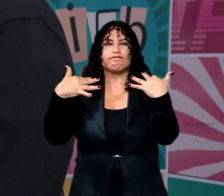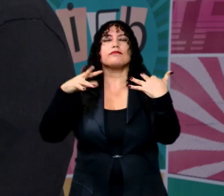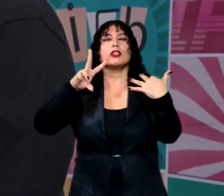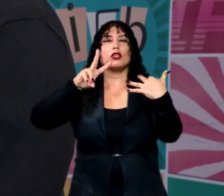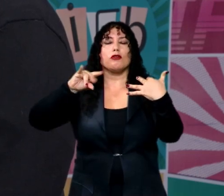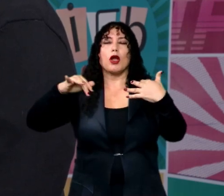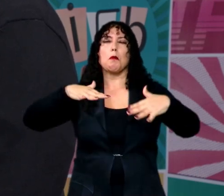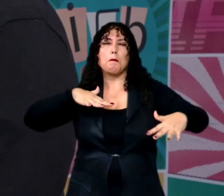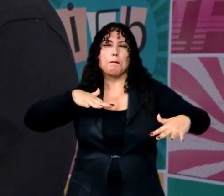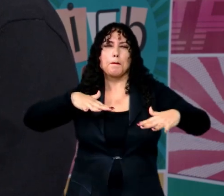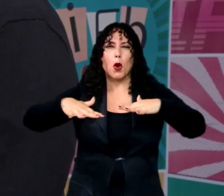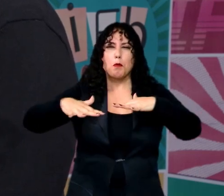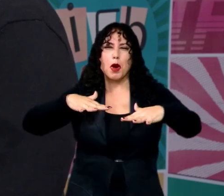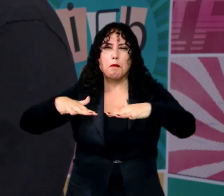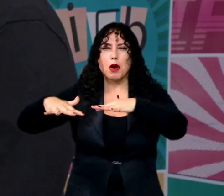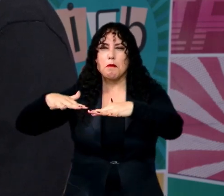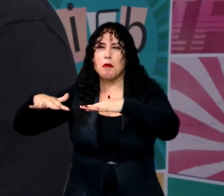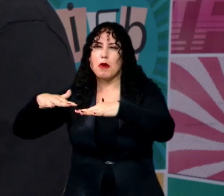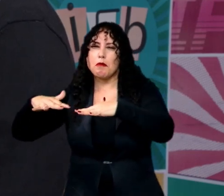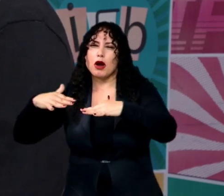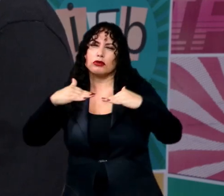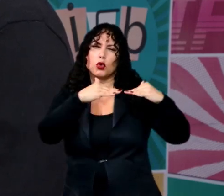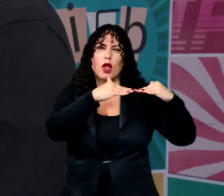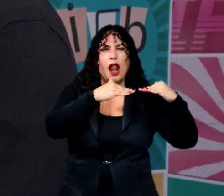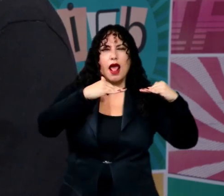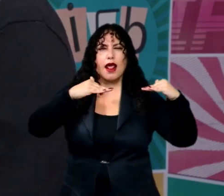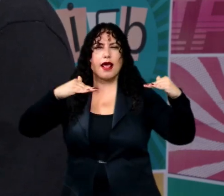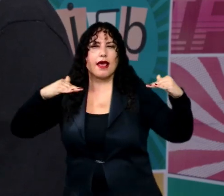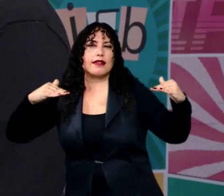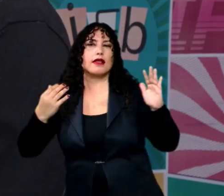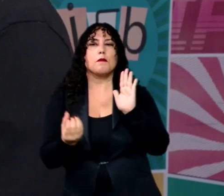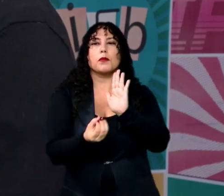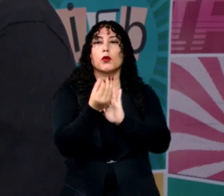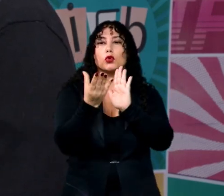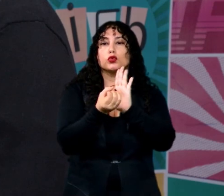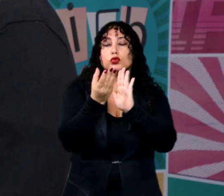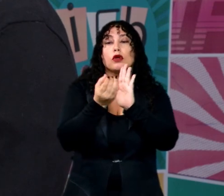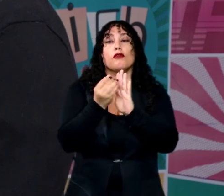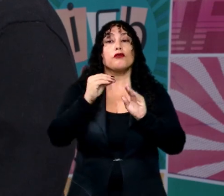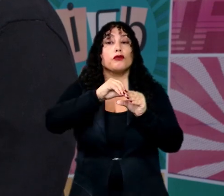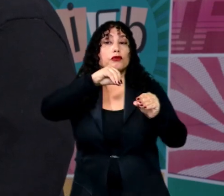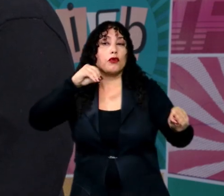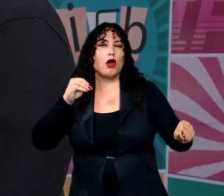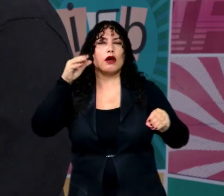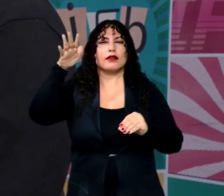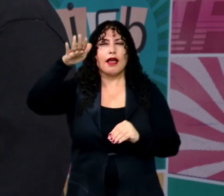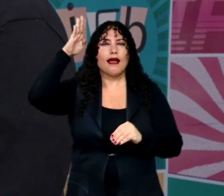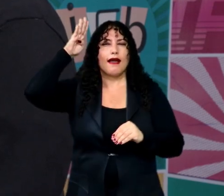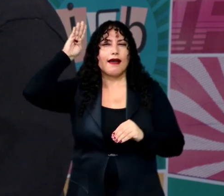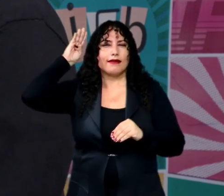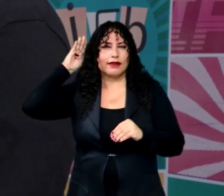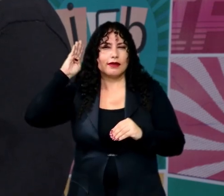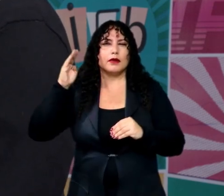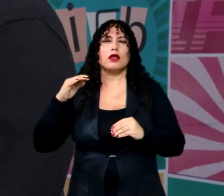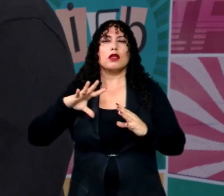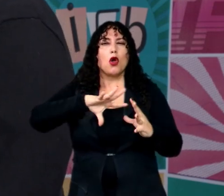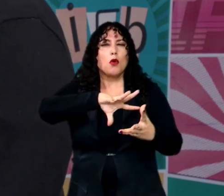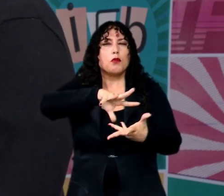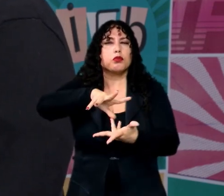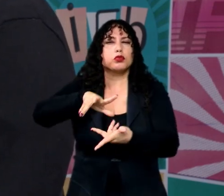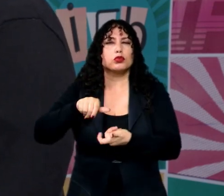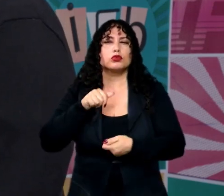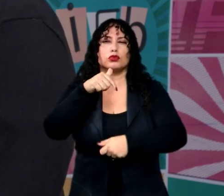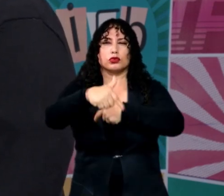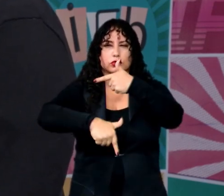movendo toda a linha de produção uhum, da área fora da academia, no que é chamado de mundo do trabalho, né?